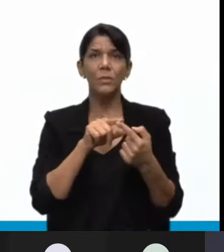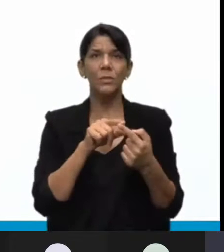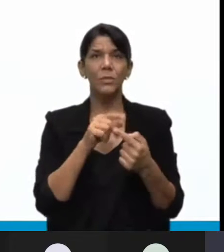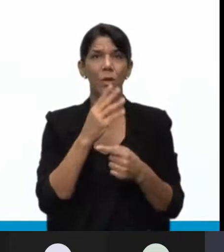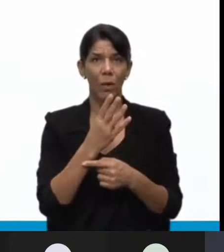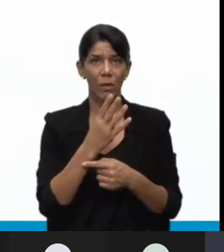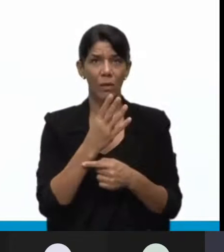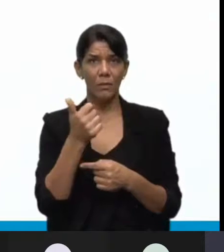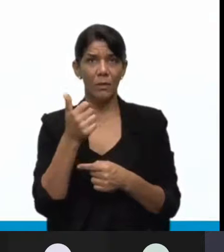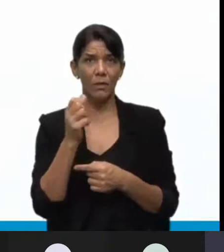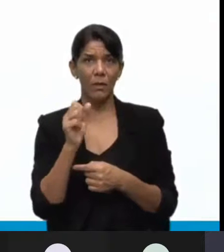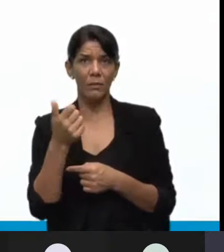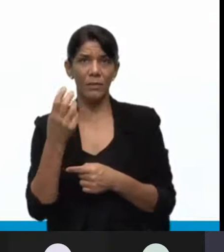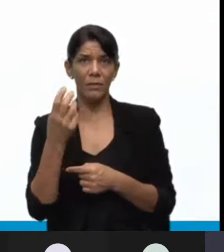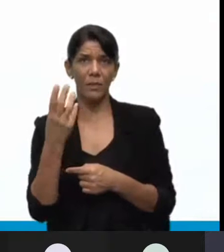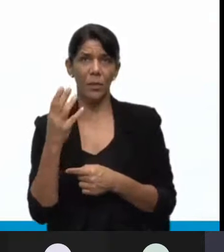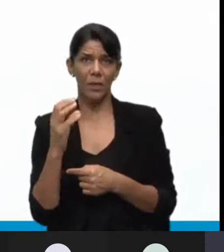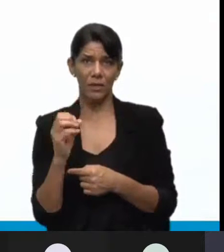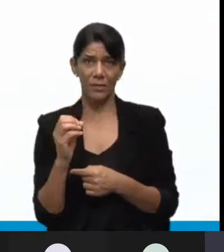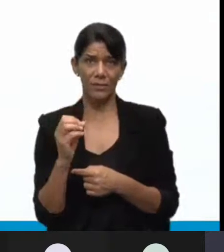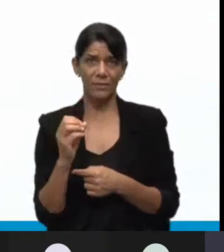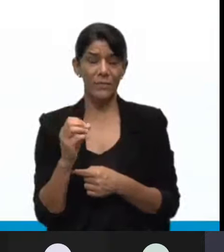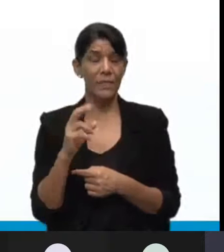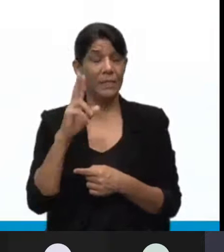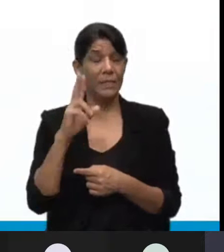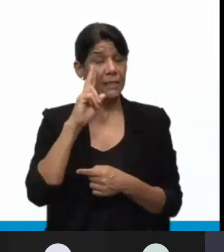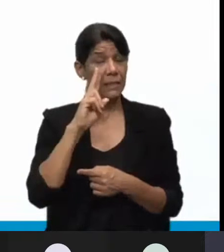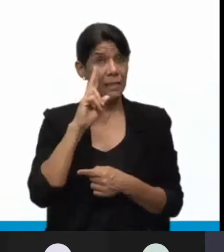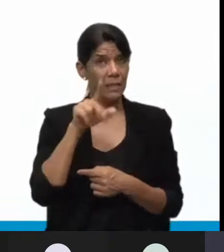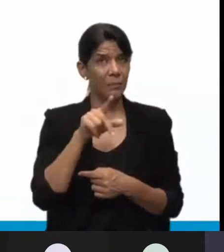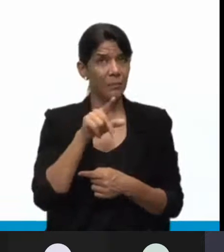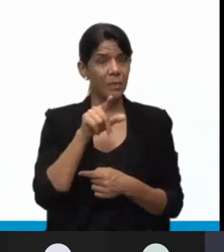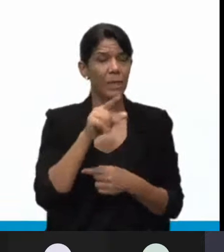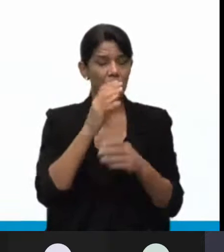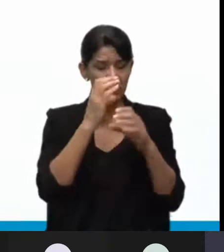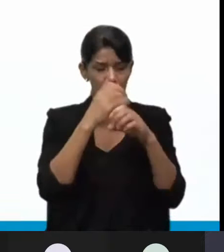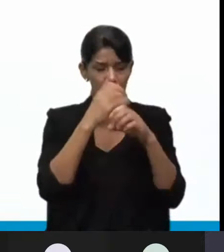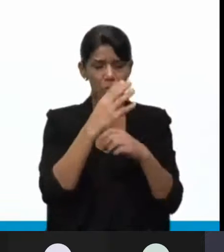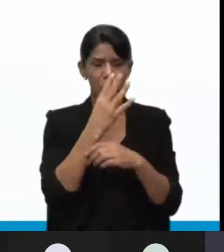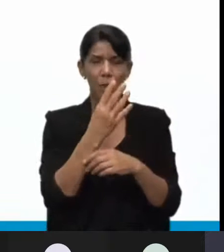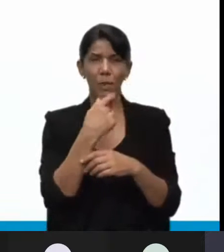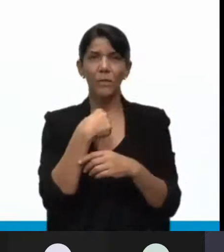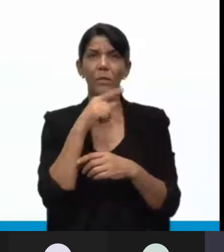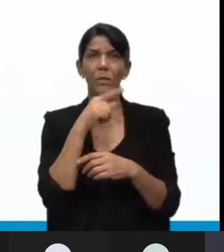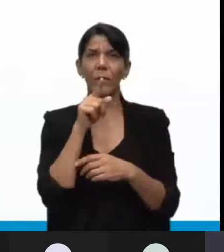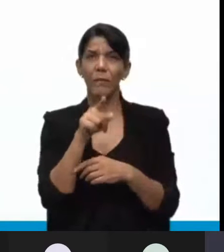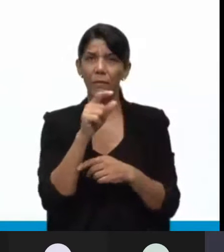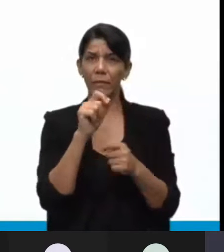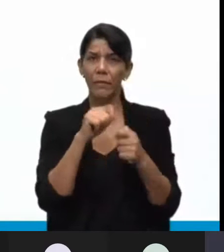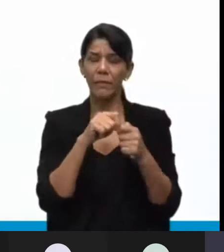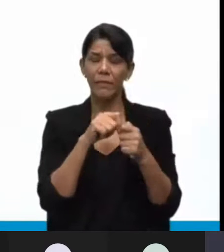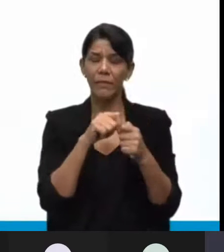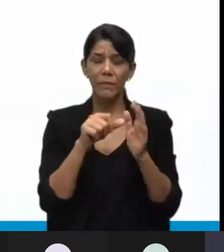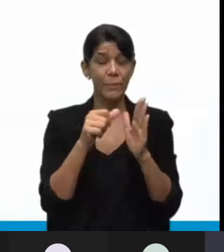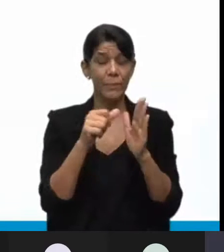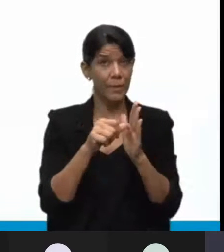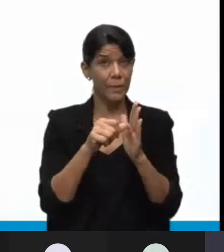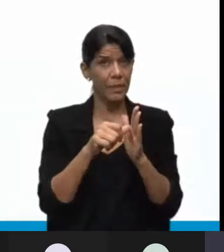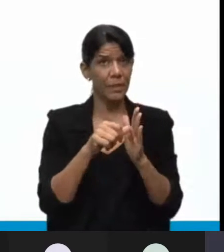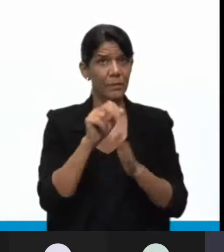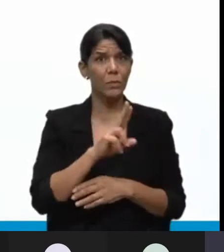de 4, 10 e 40. Lembrando que a objetiva aqui de 4, ela é que vai ser a